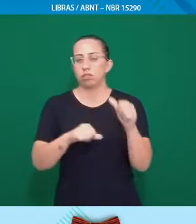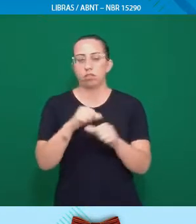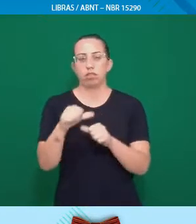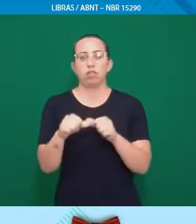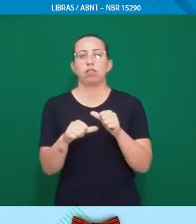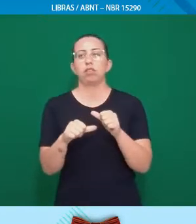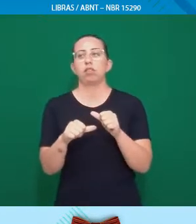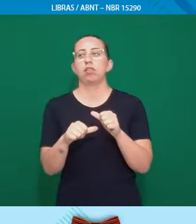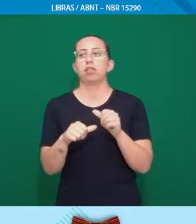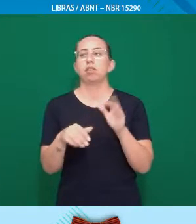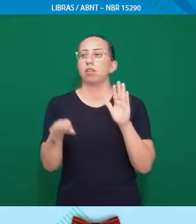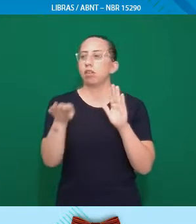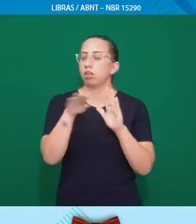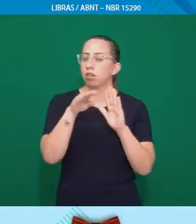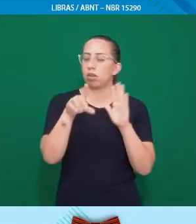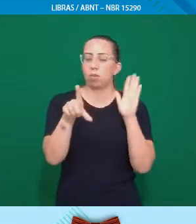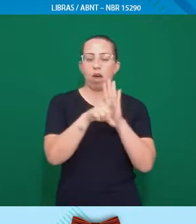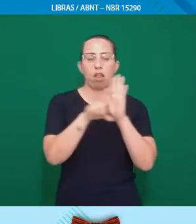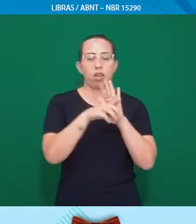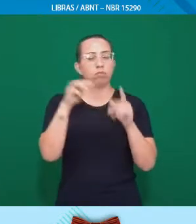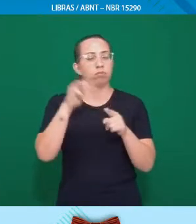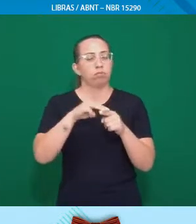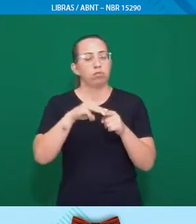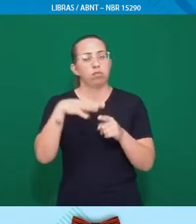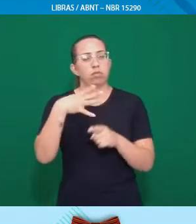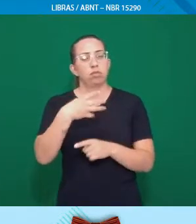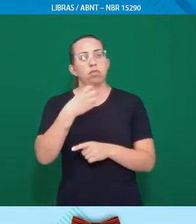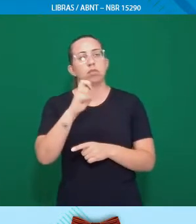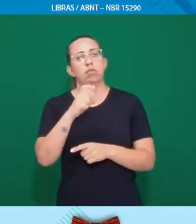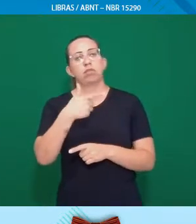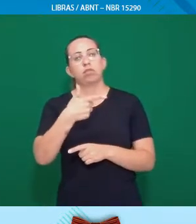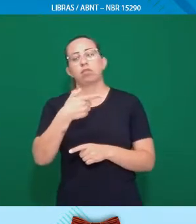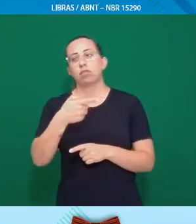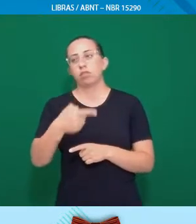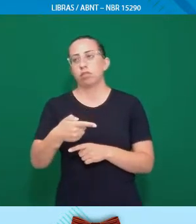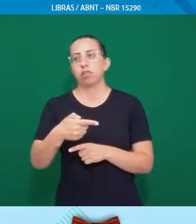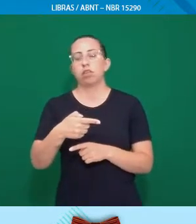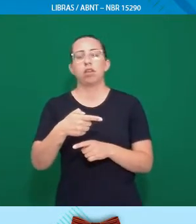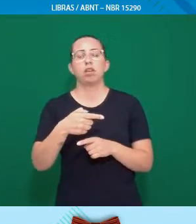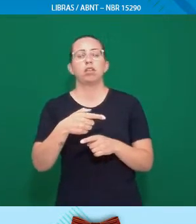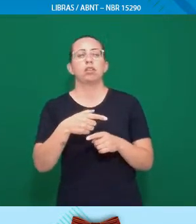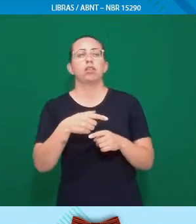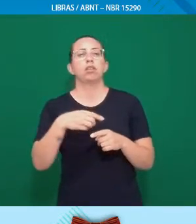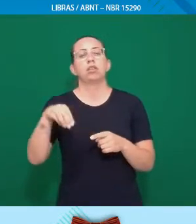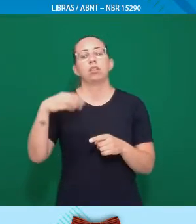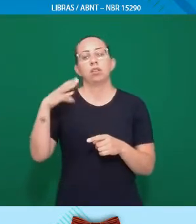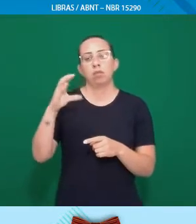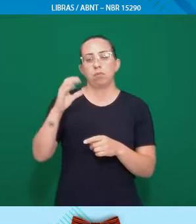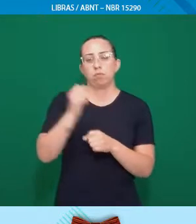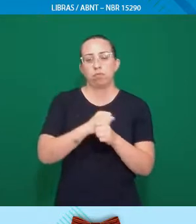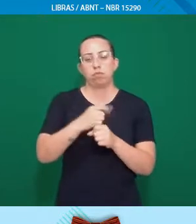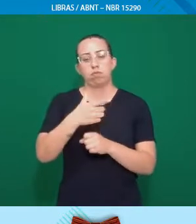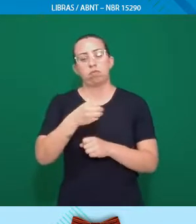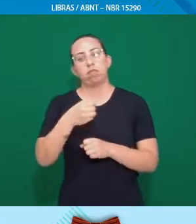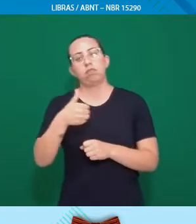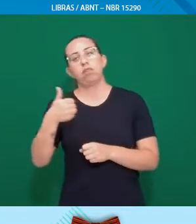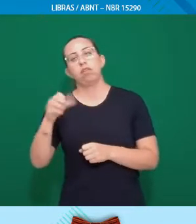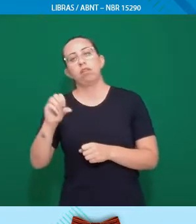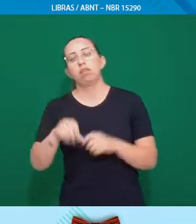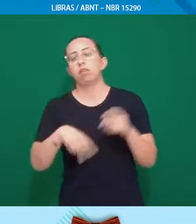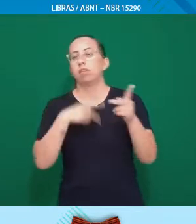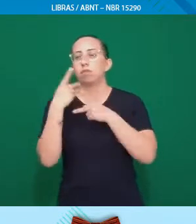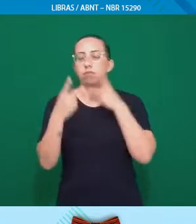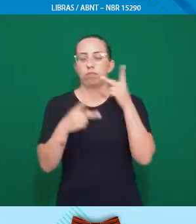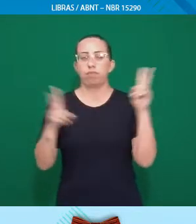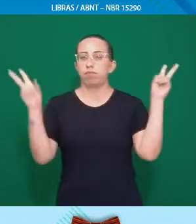dispositivos e o anexo 1 da lei municipal nº 4.527 de março de 2019 que cria